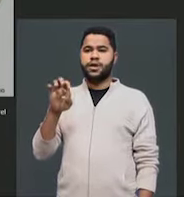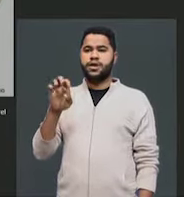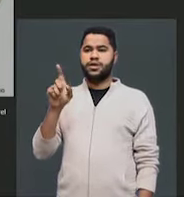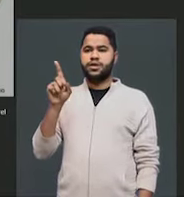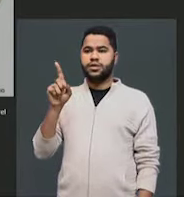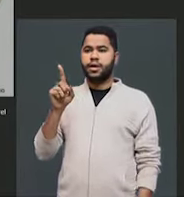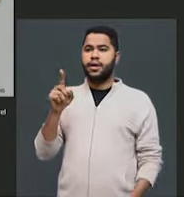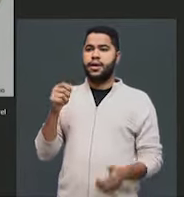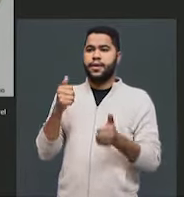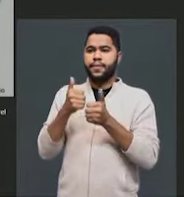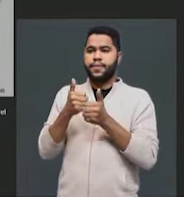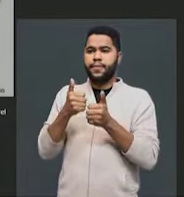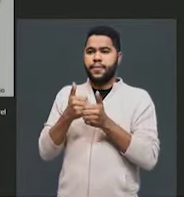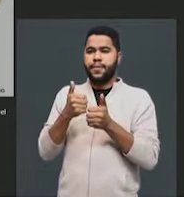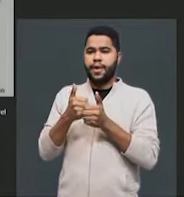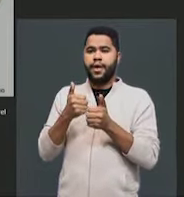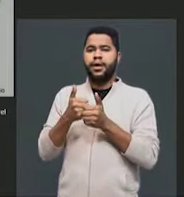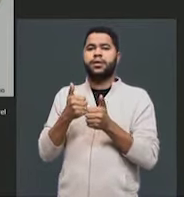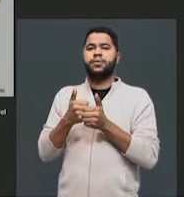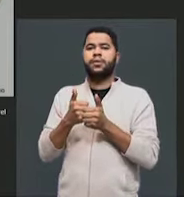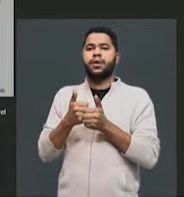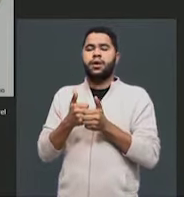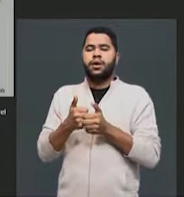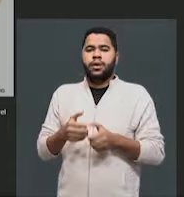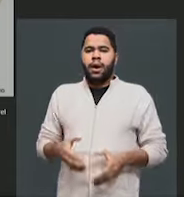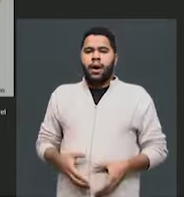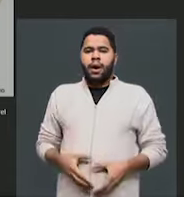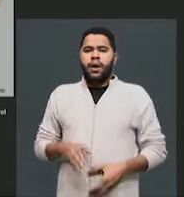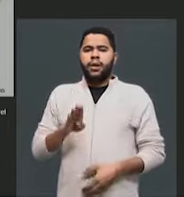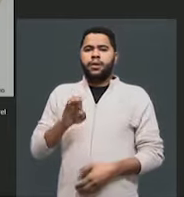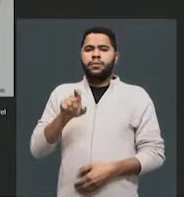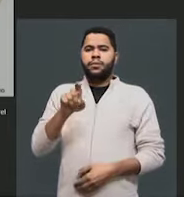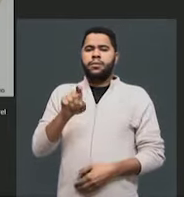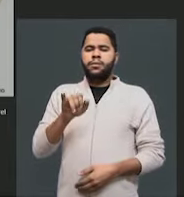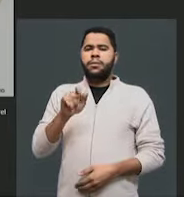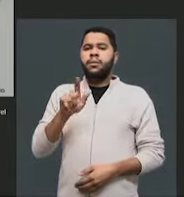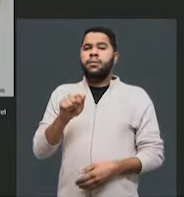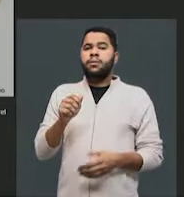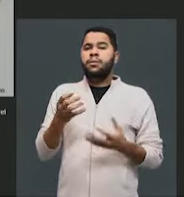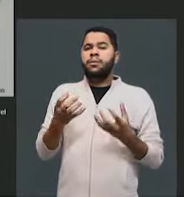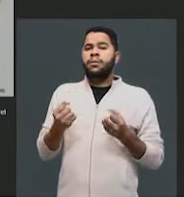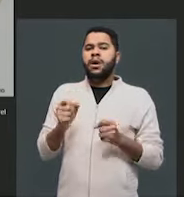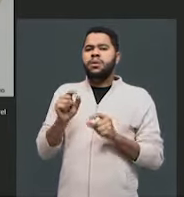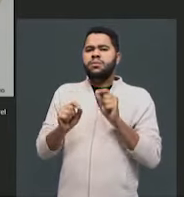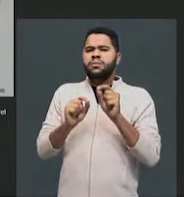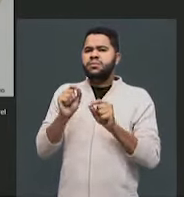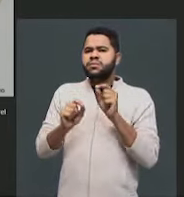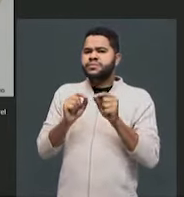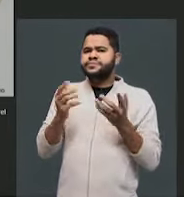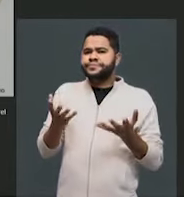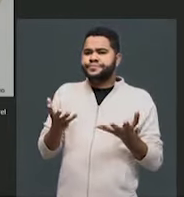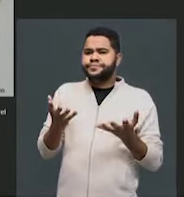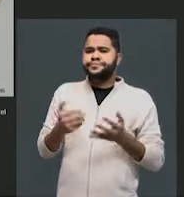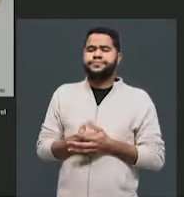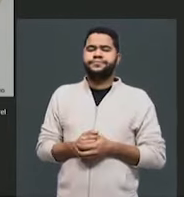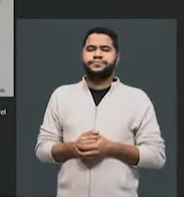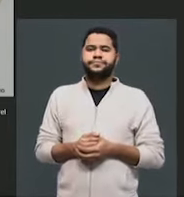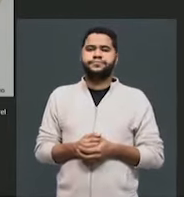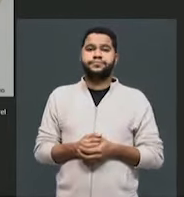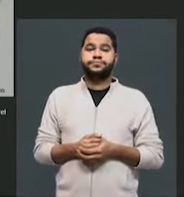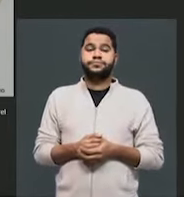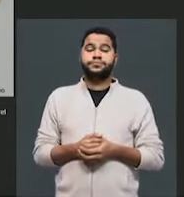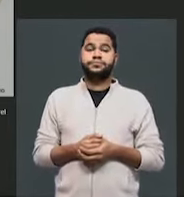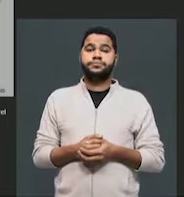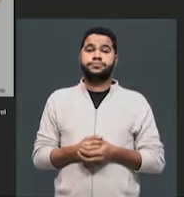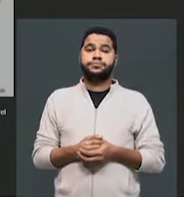bexiga para receber alguma coisa. O que será que essas glândulas estão fazendo aí, tá? Então,